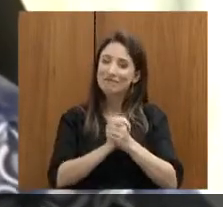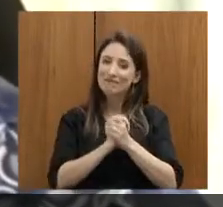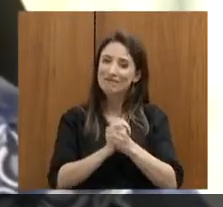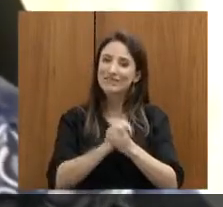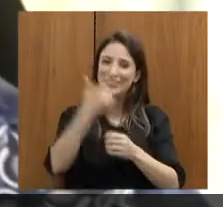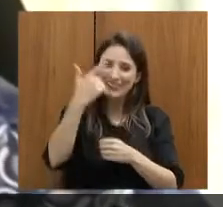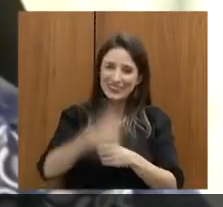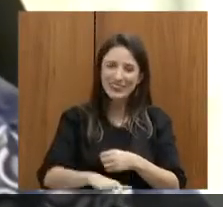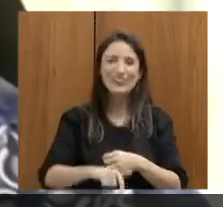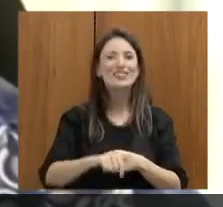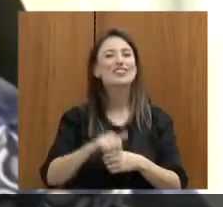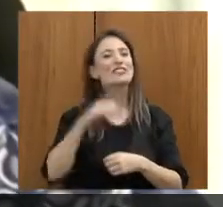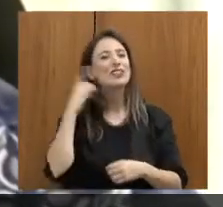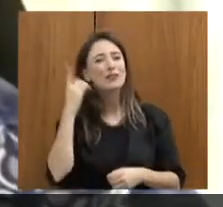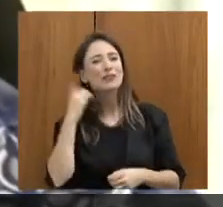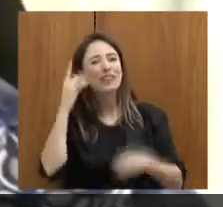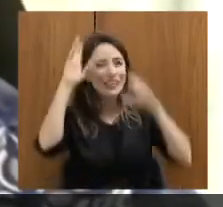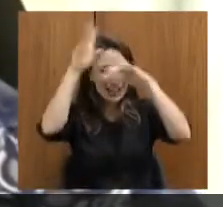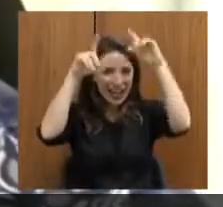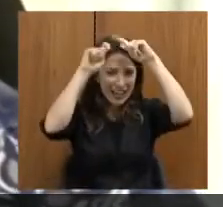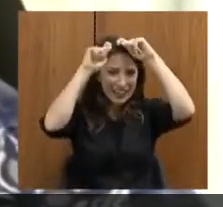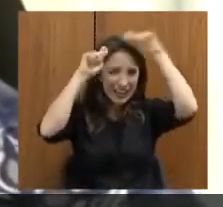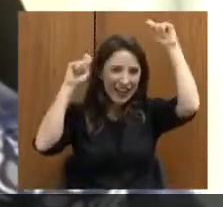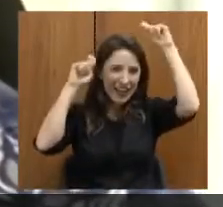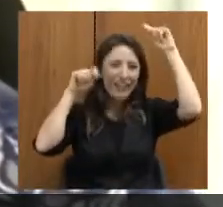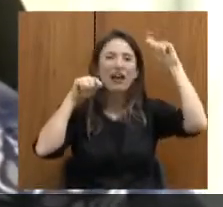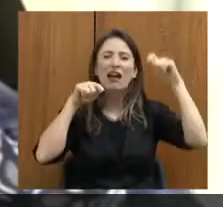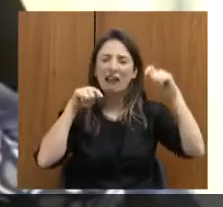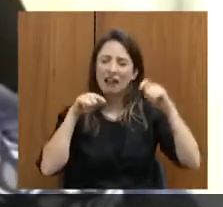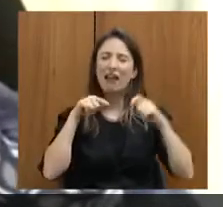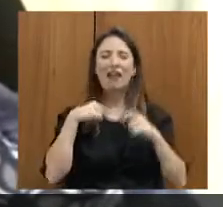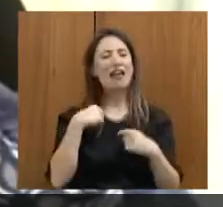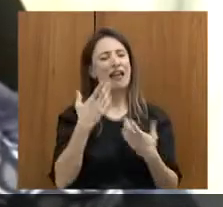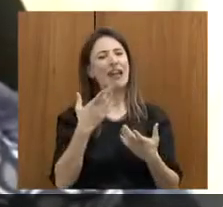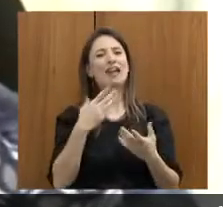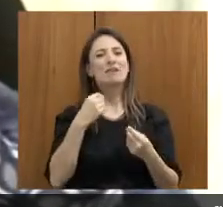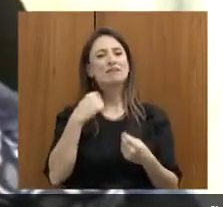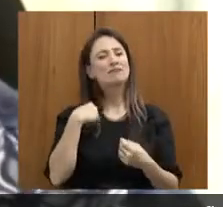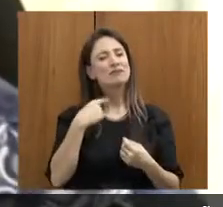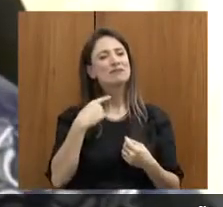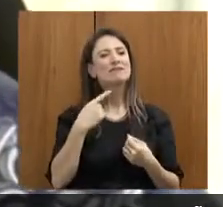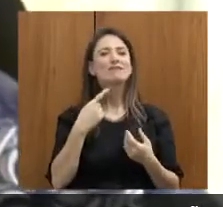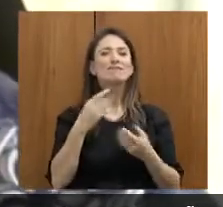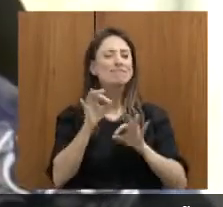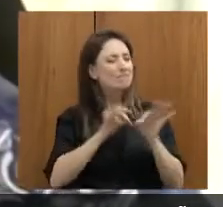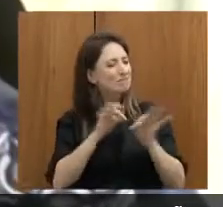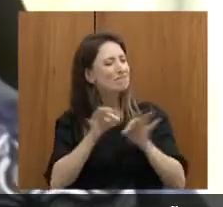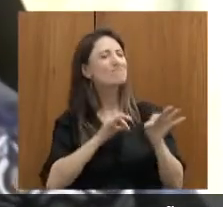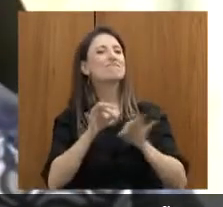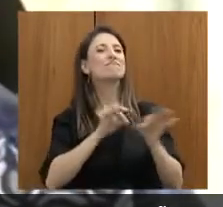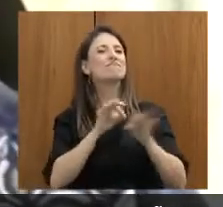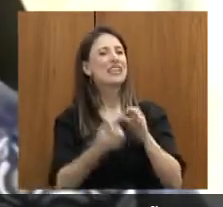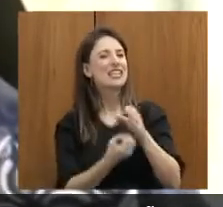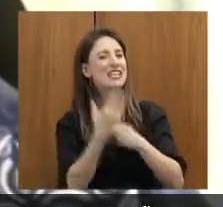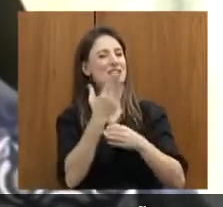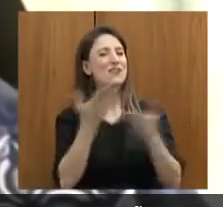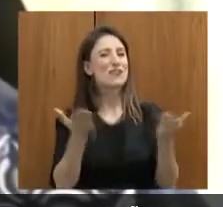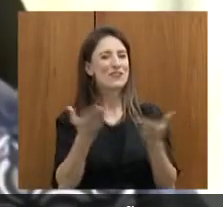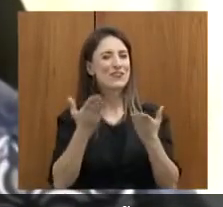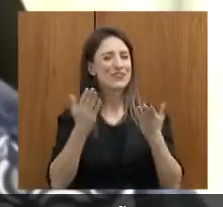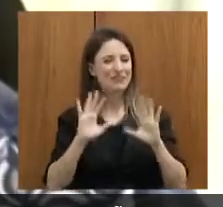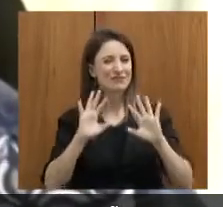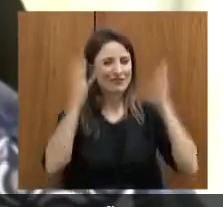Deputado André de Jesus pela iniciativa do ser uma falta de relevância extrema eu cheguei a mandar uma